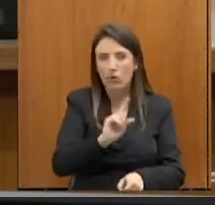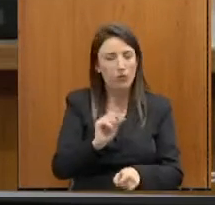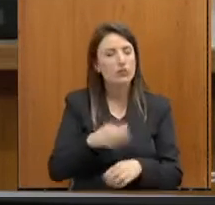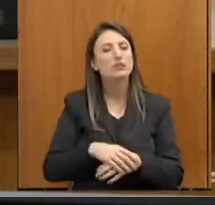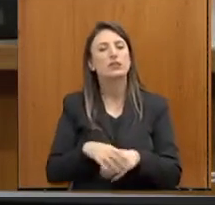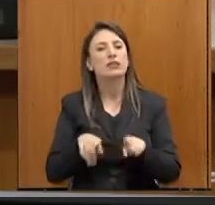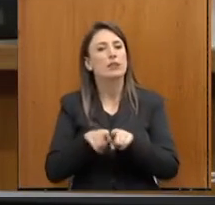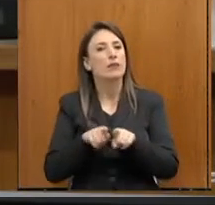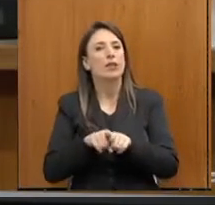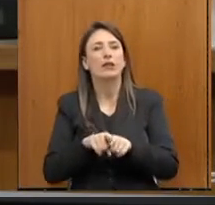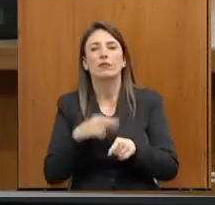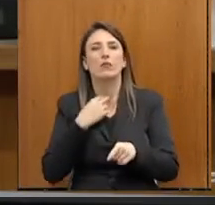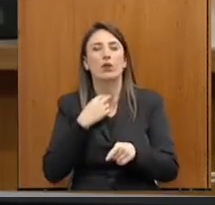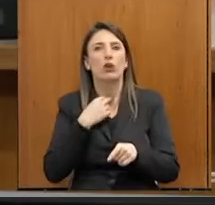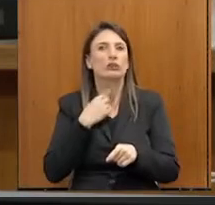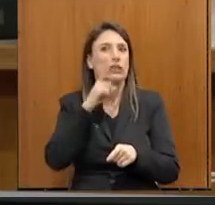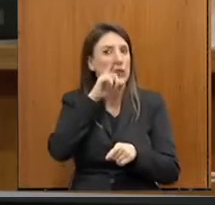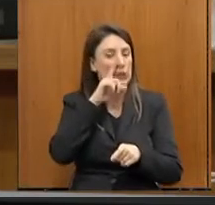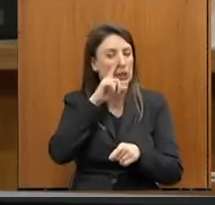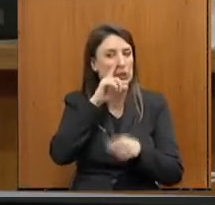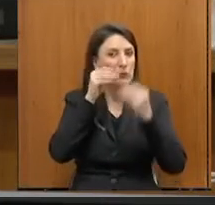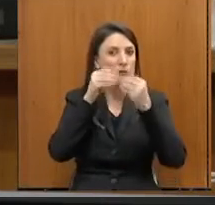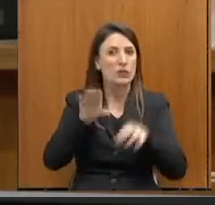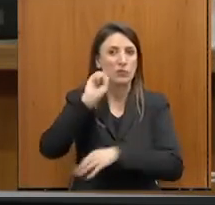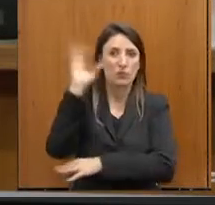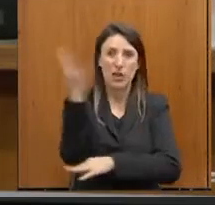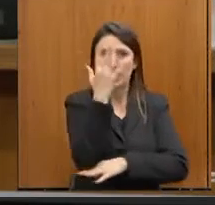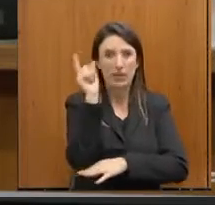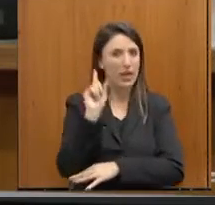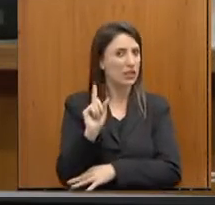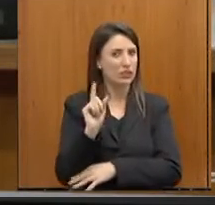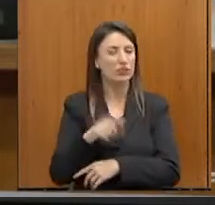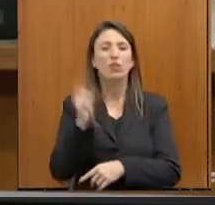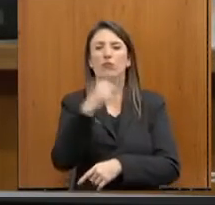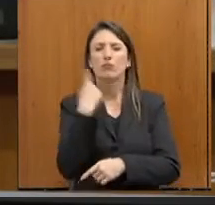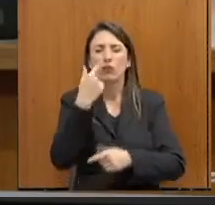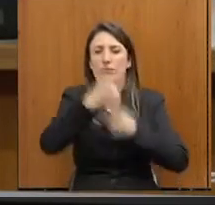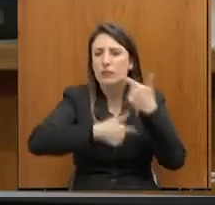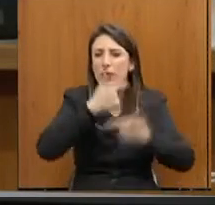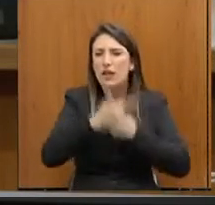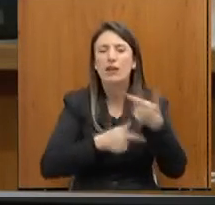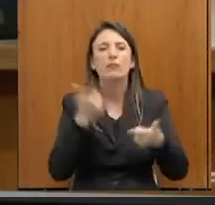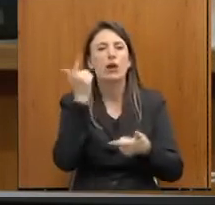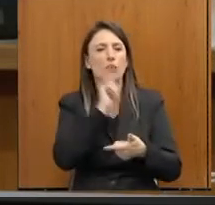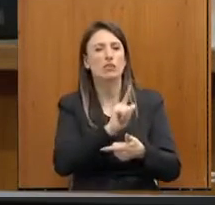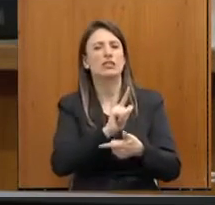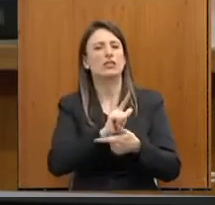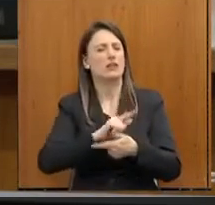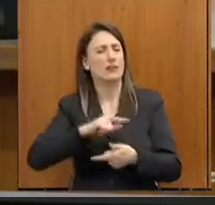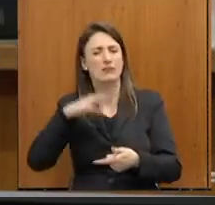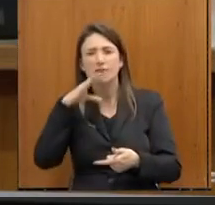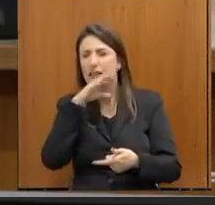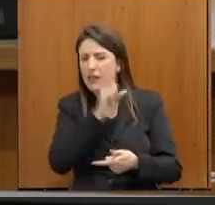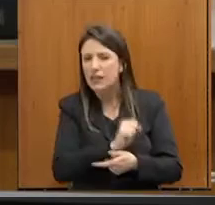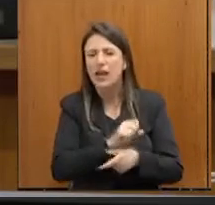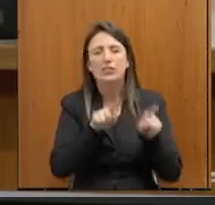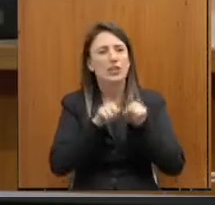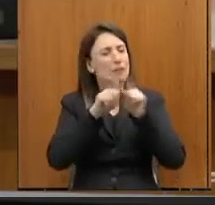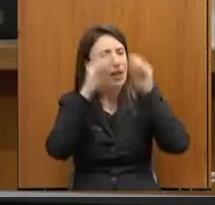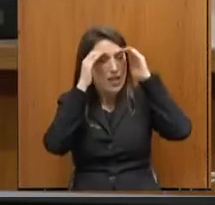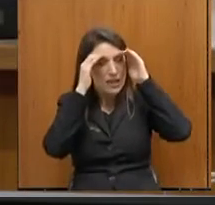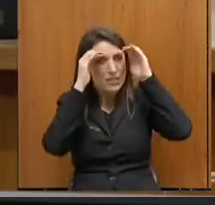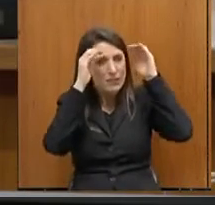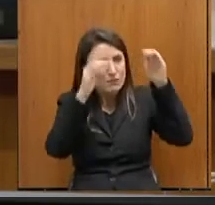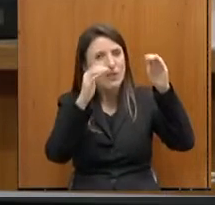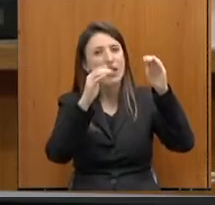algum estamos colocando em risco o meio ambiente nós estamos trabalhando para termos celeridade e respeito ao ativo mais caro